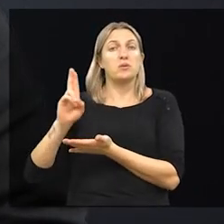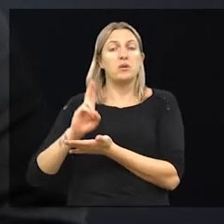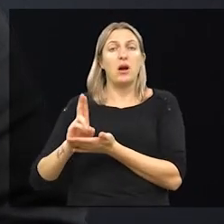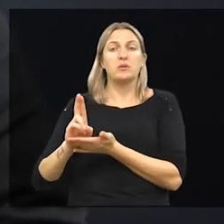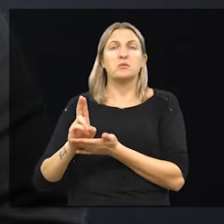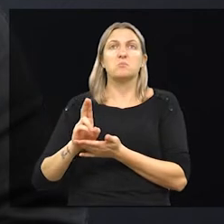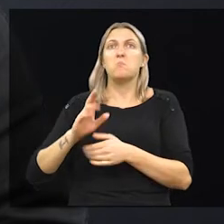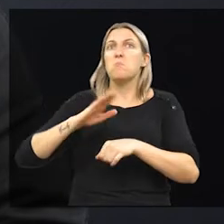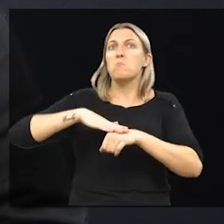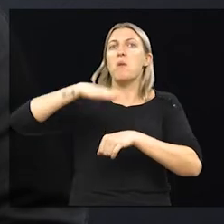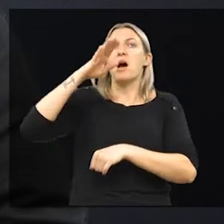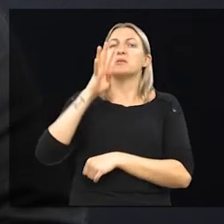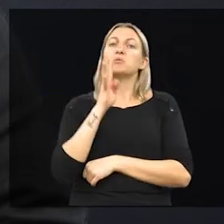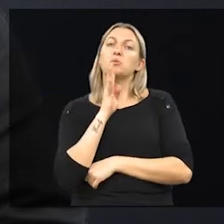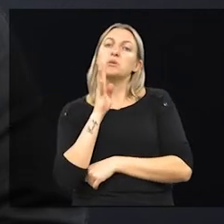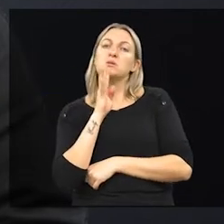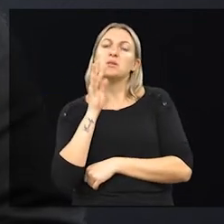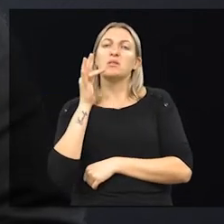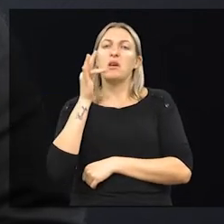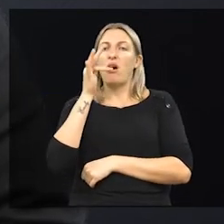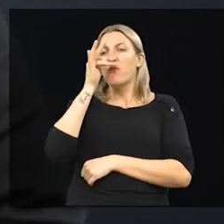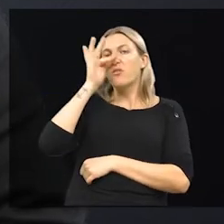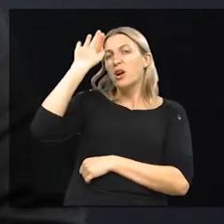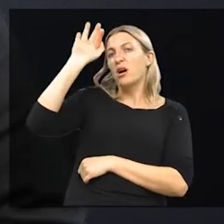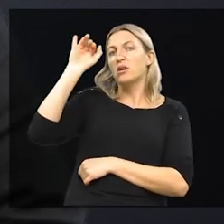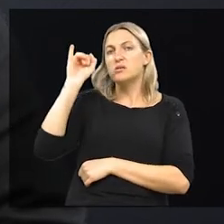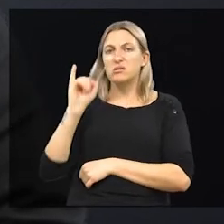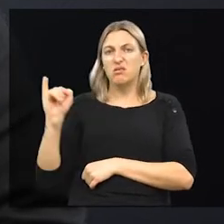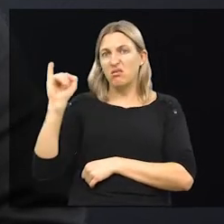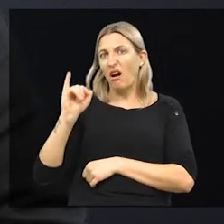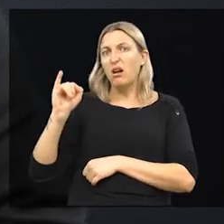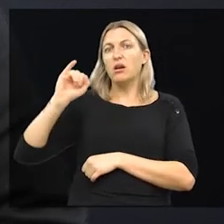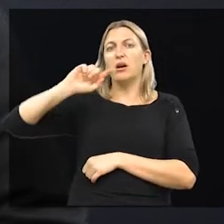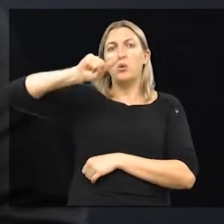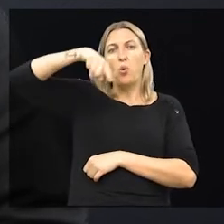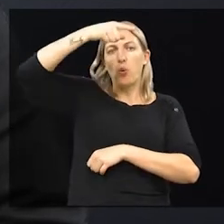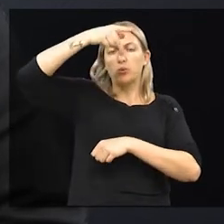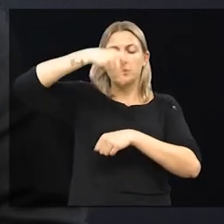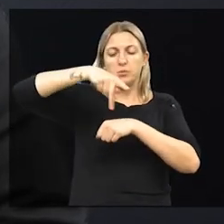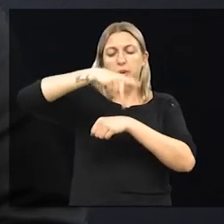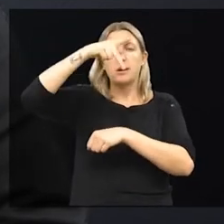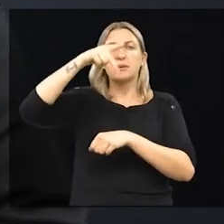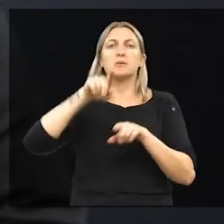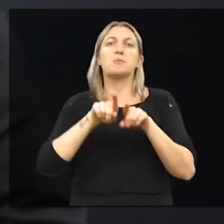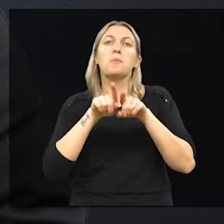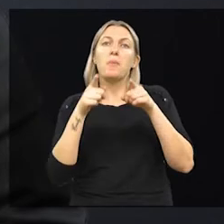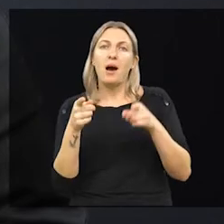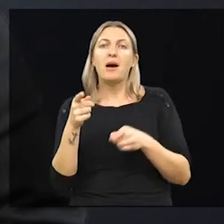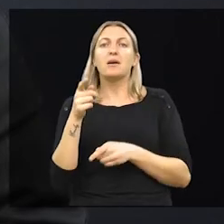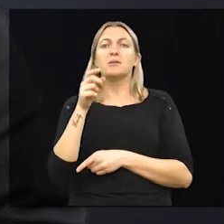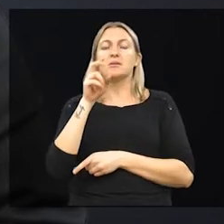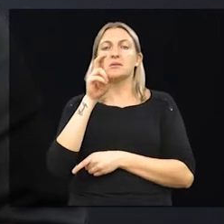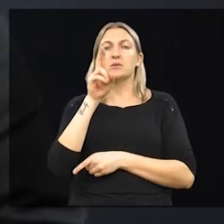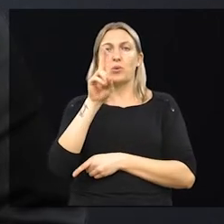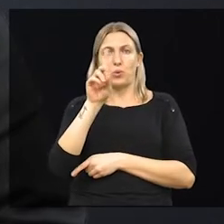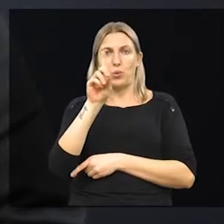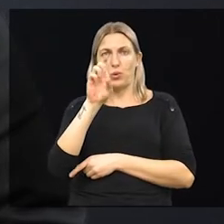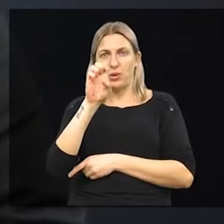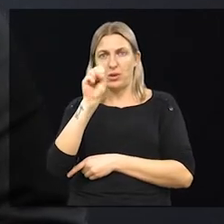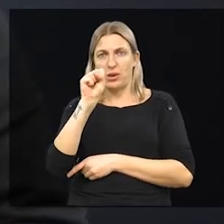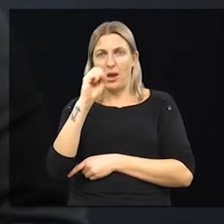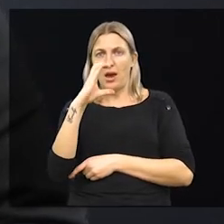as universidades mais conhecidas estavam todas localizadas na frança na itália e outros países